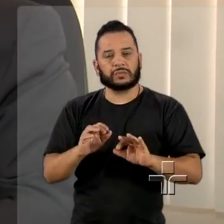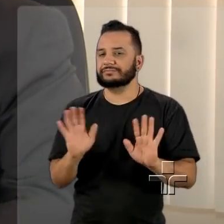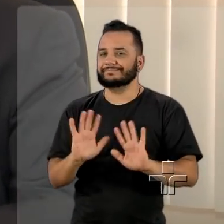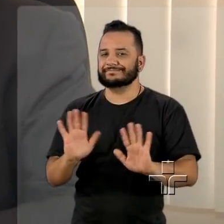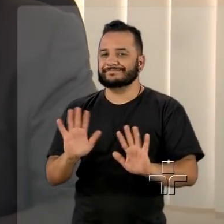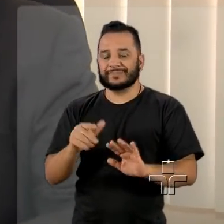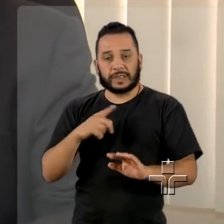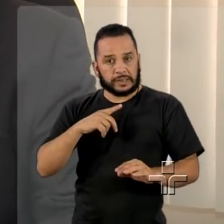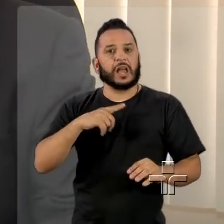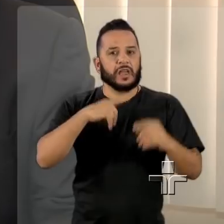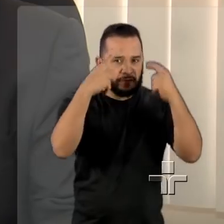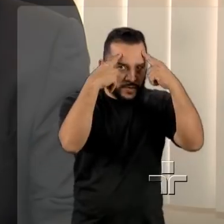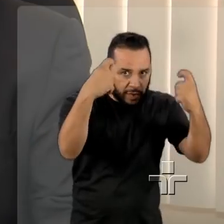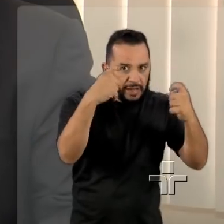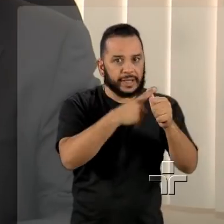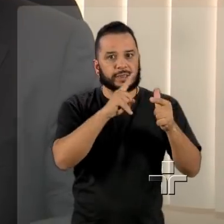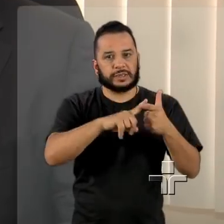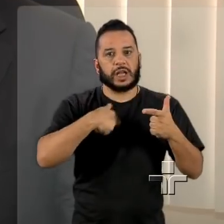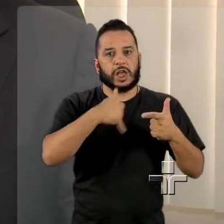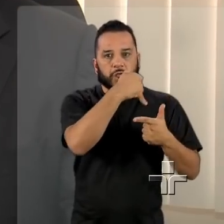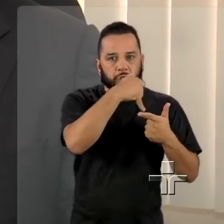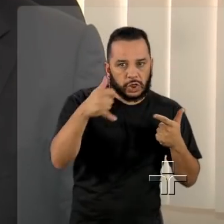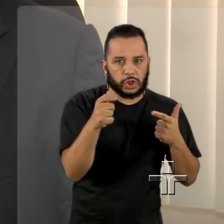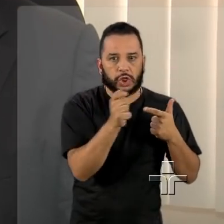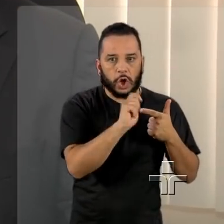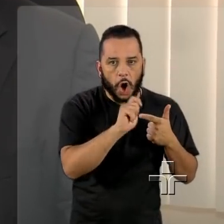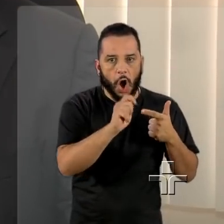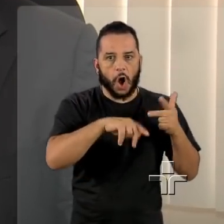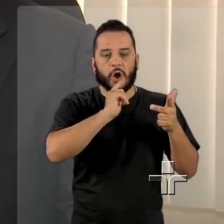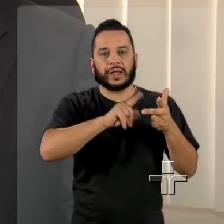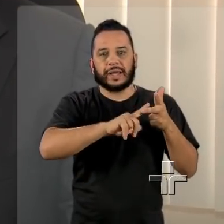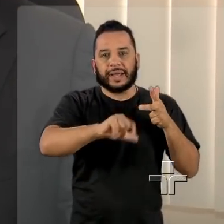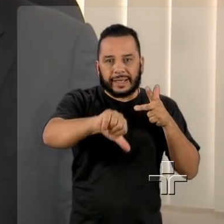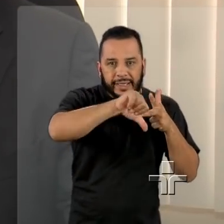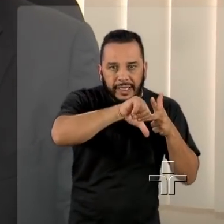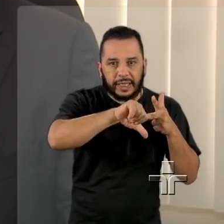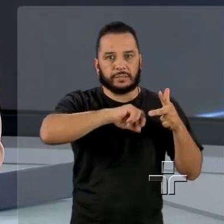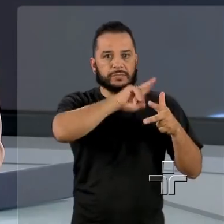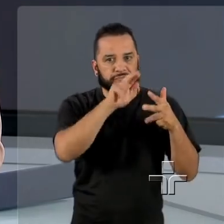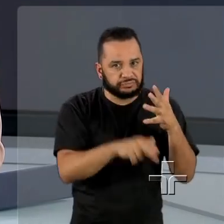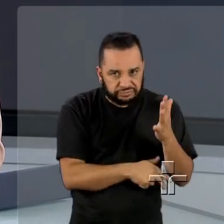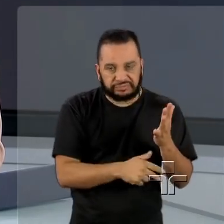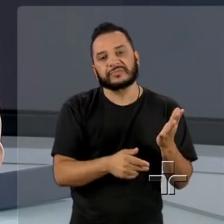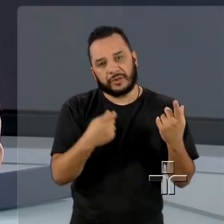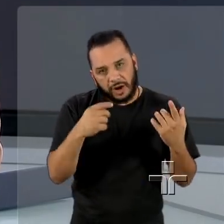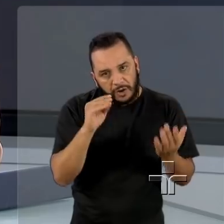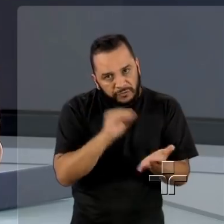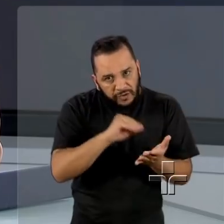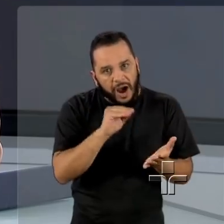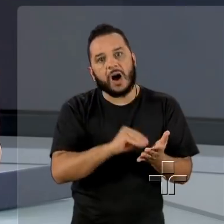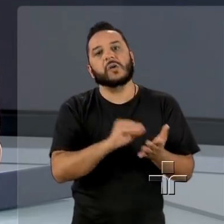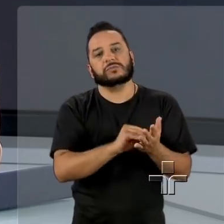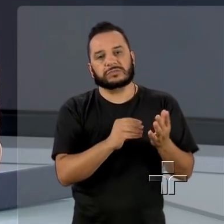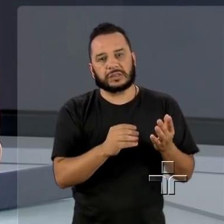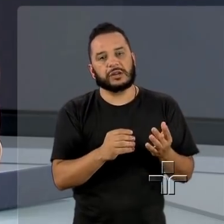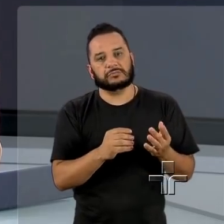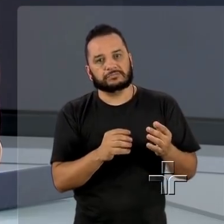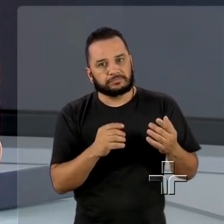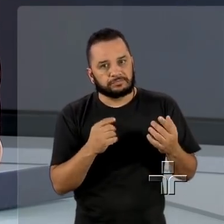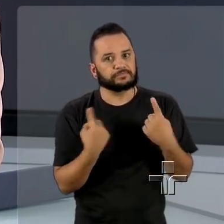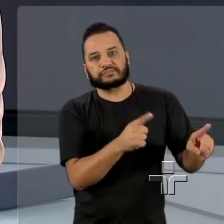sim afetam o PIB muito mais do que a corrupção. A Operação Lava Jato ajudou muito no combate à corrupção. Até agora, a